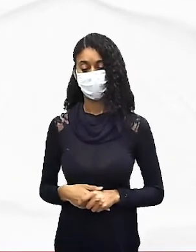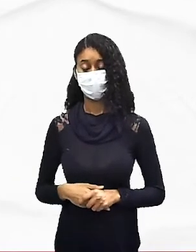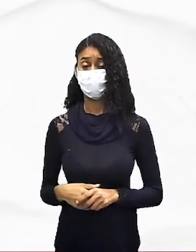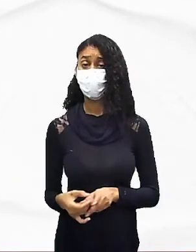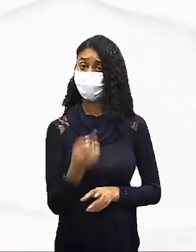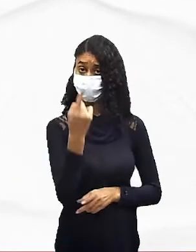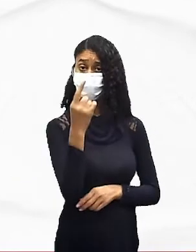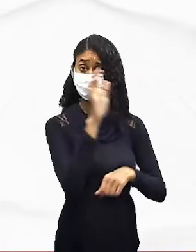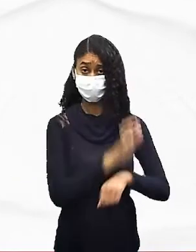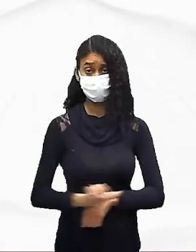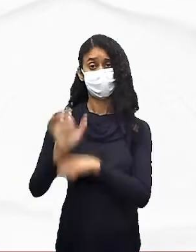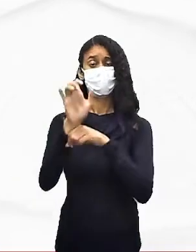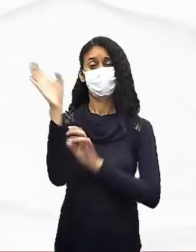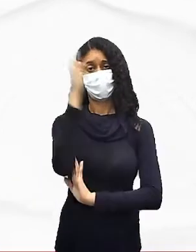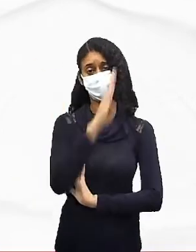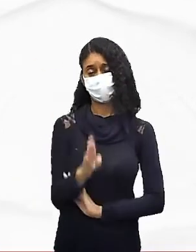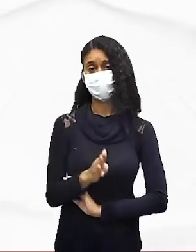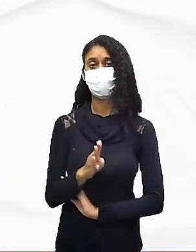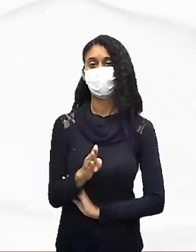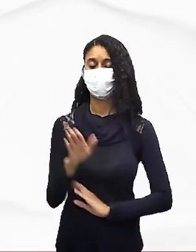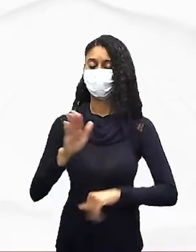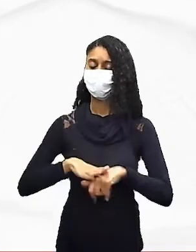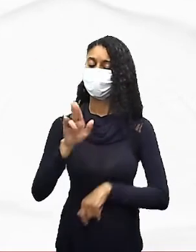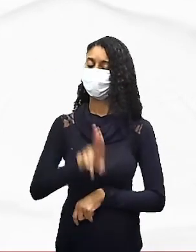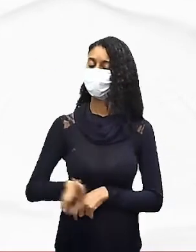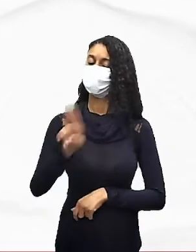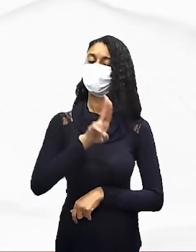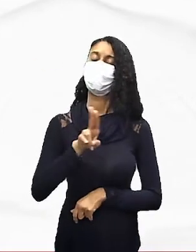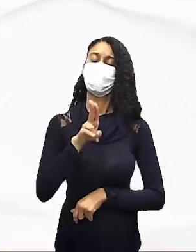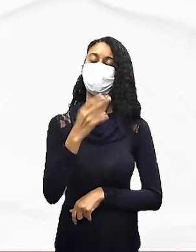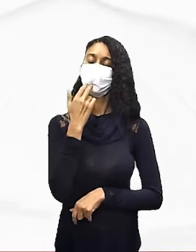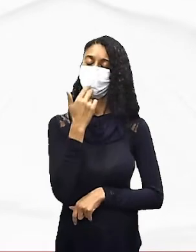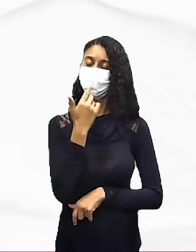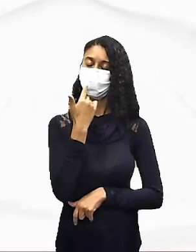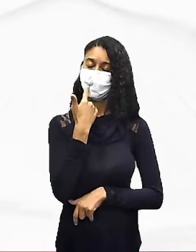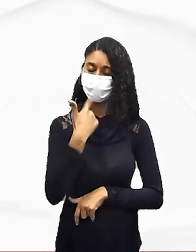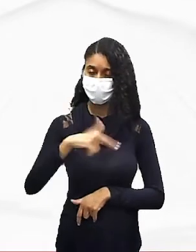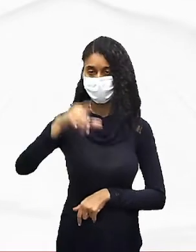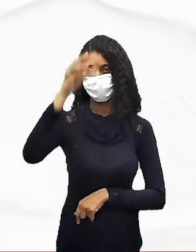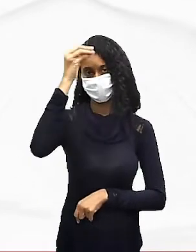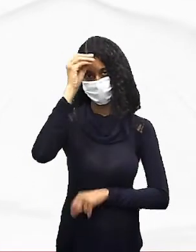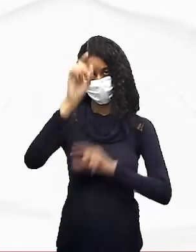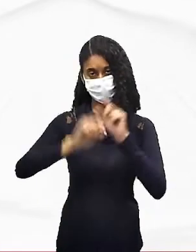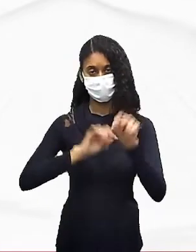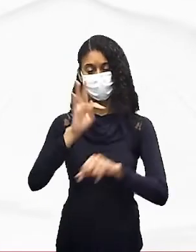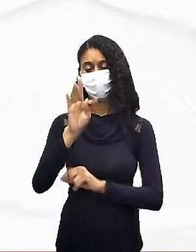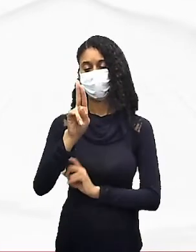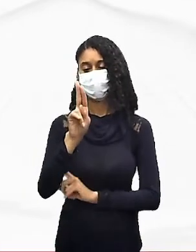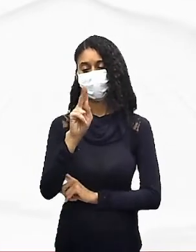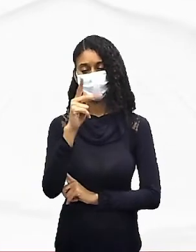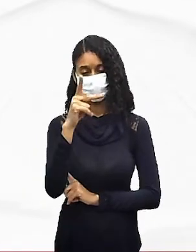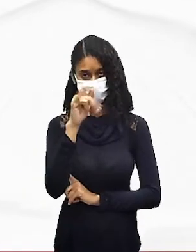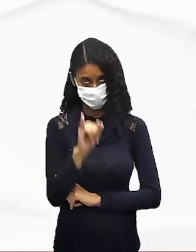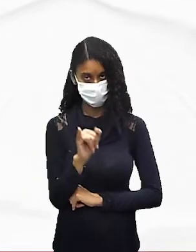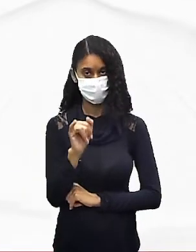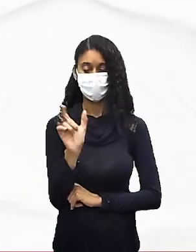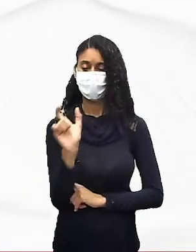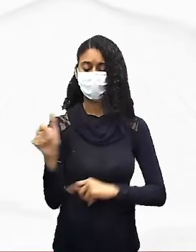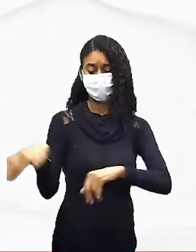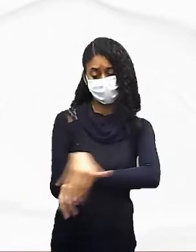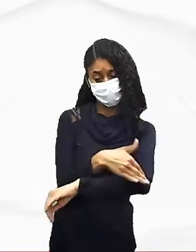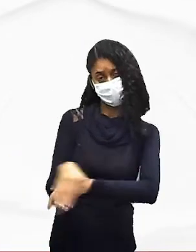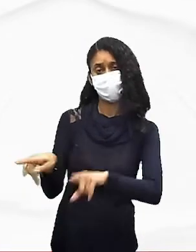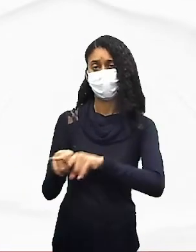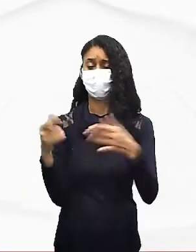um dos estados brasileiros que mais utilizou a linguagem tupi-guarani, a linguagem dos índios, para caracterizar nome de rodovia, nome